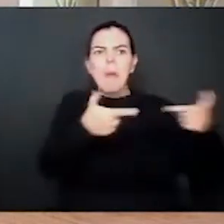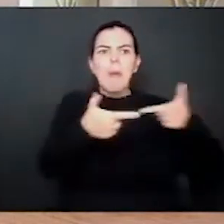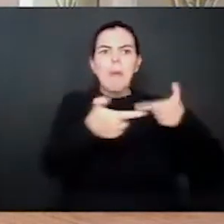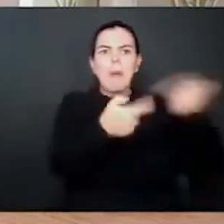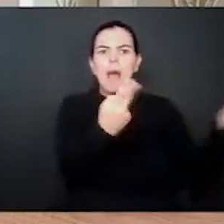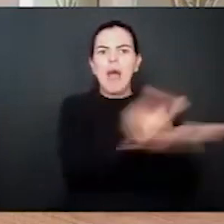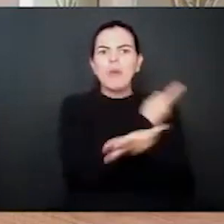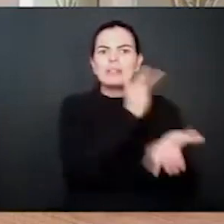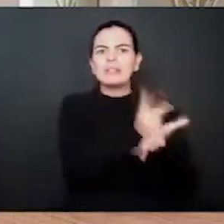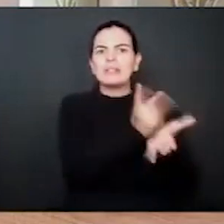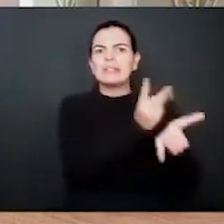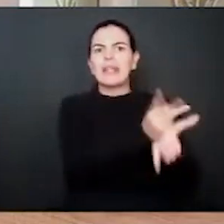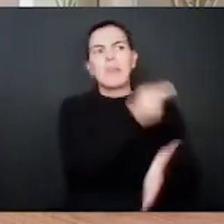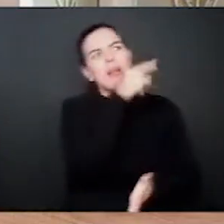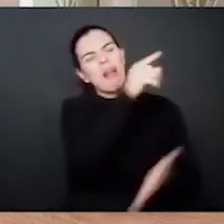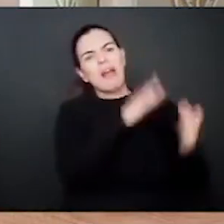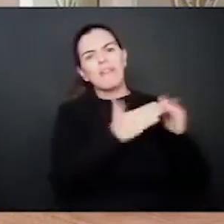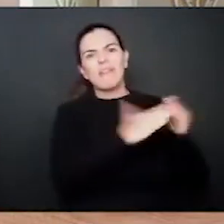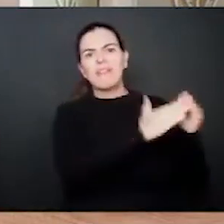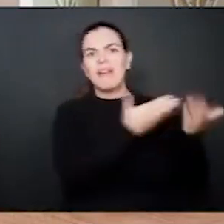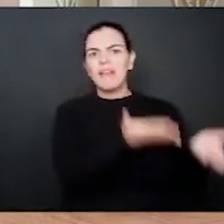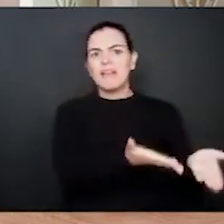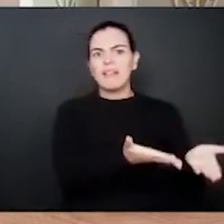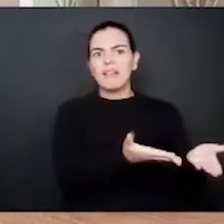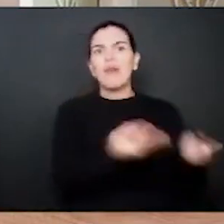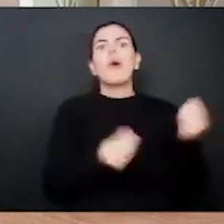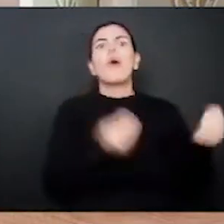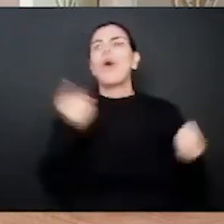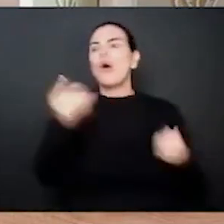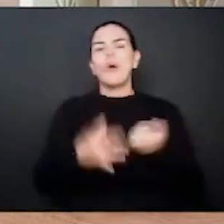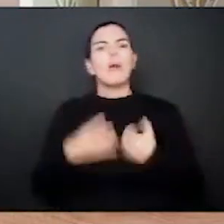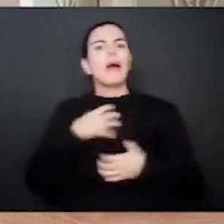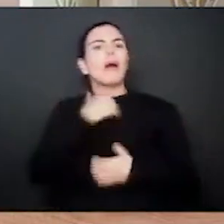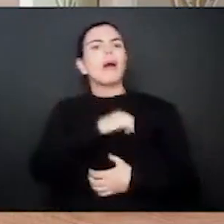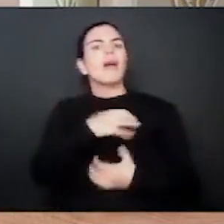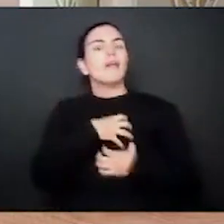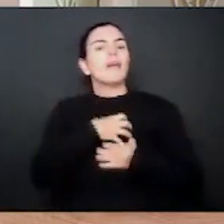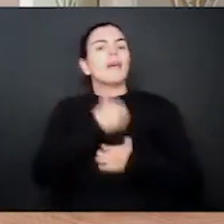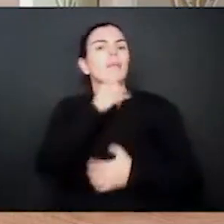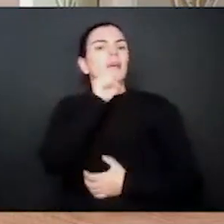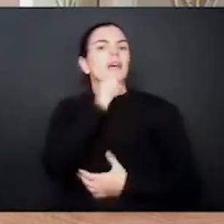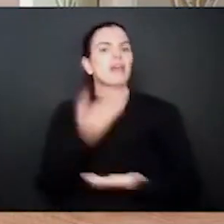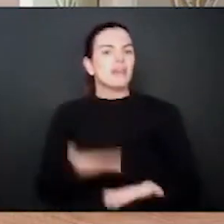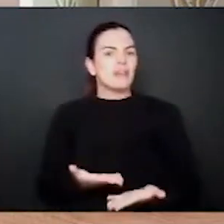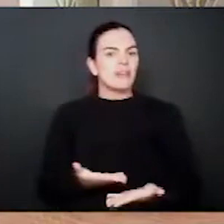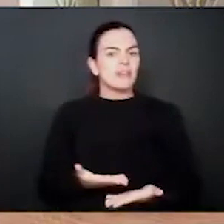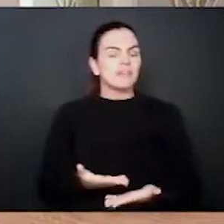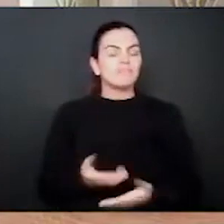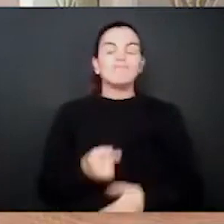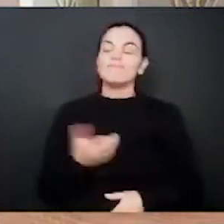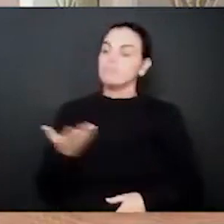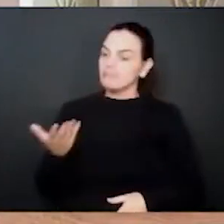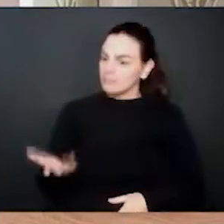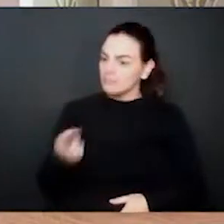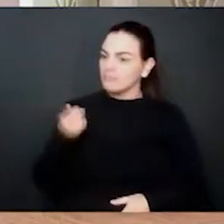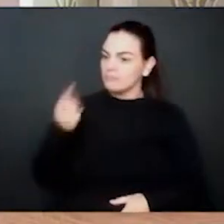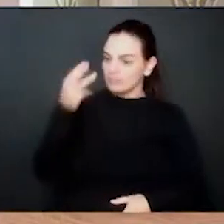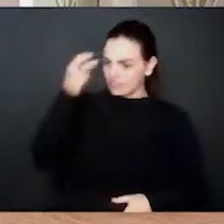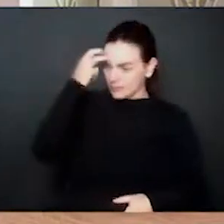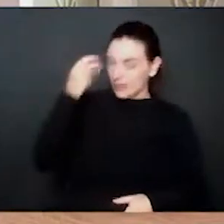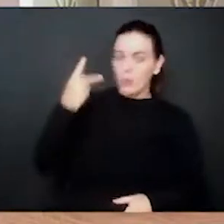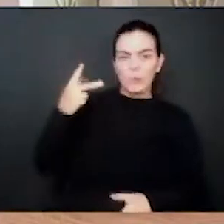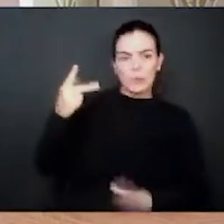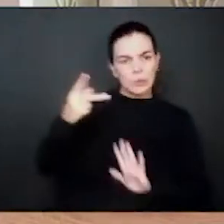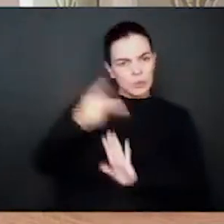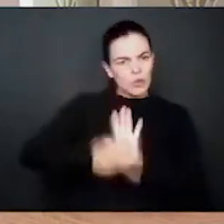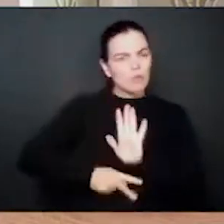nós temos que, Dalton, esse seu projeto é muito importante para a gente levar para o interior,